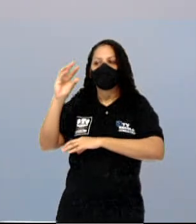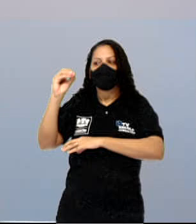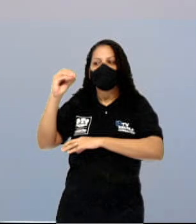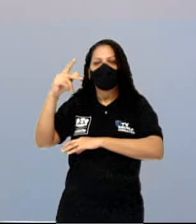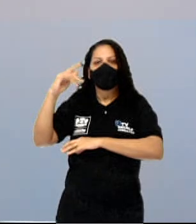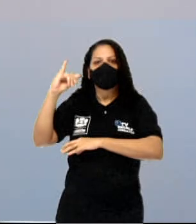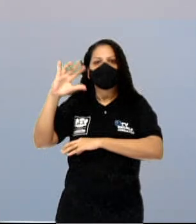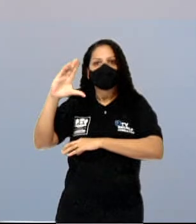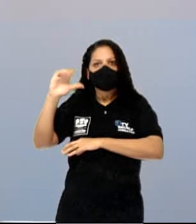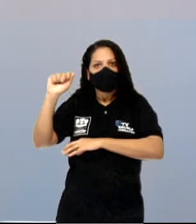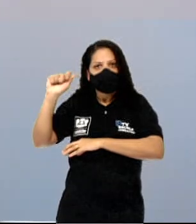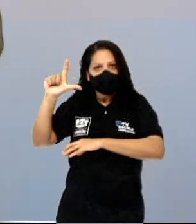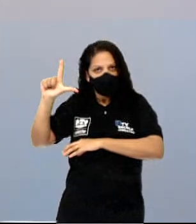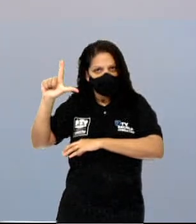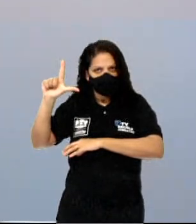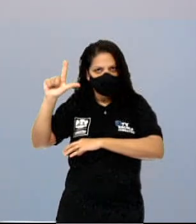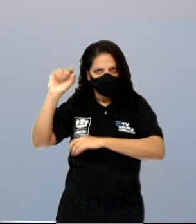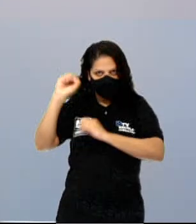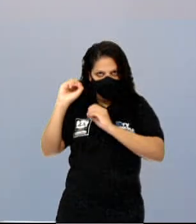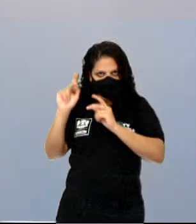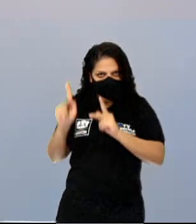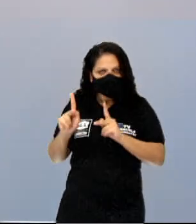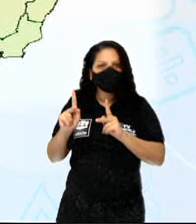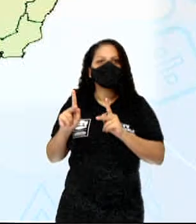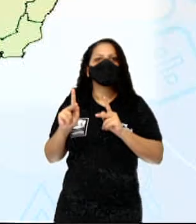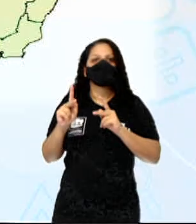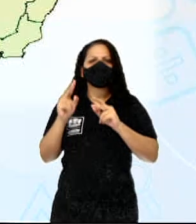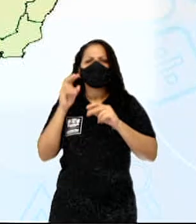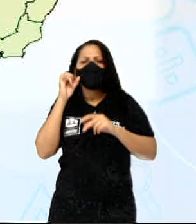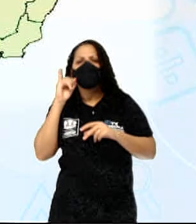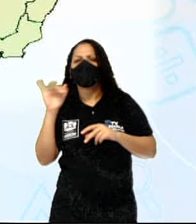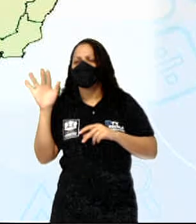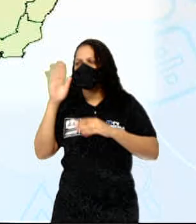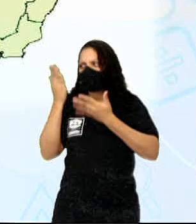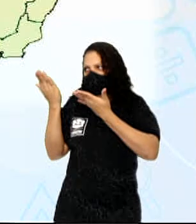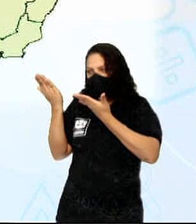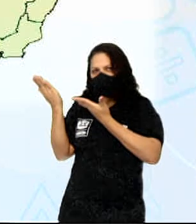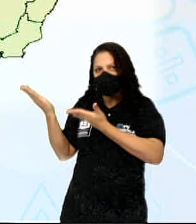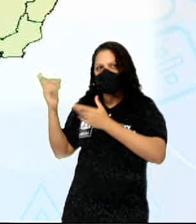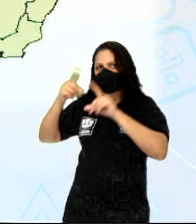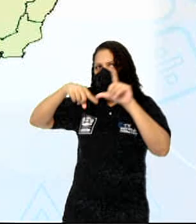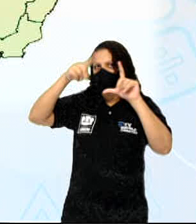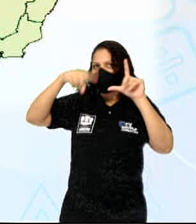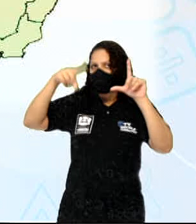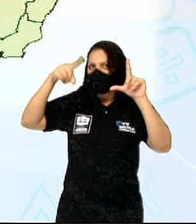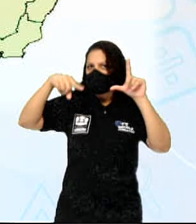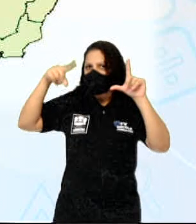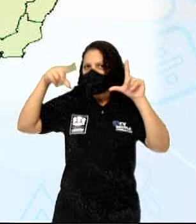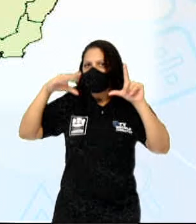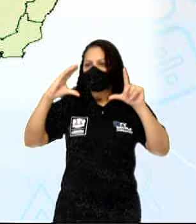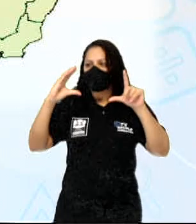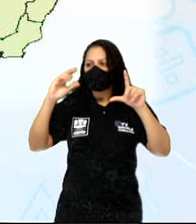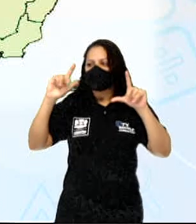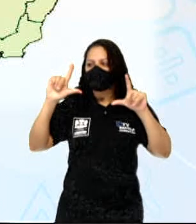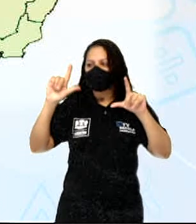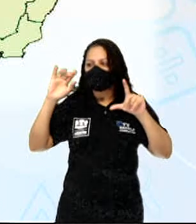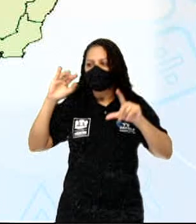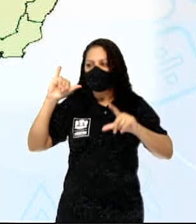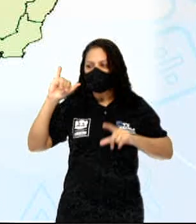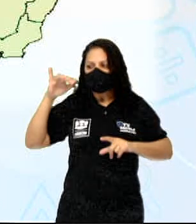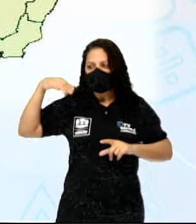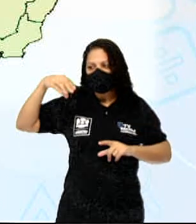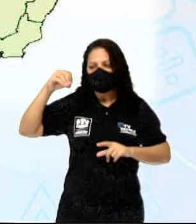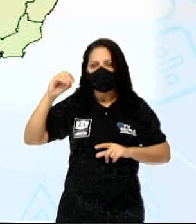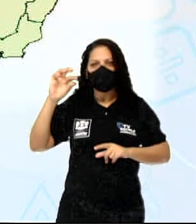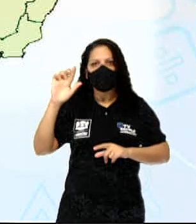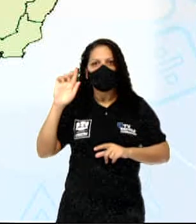simplesmente clima tropical. Mas observe na tela esse climograma. Lembrando que no climograma as colunas